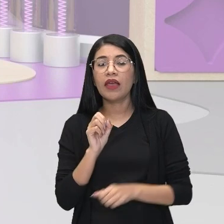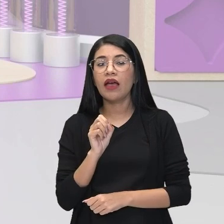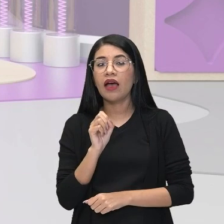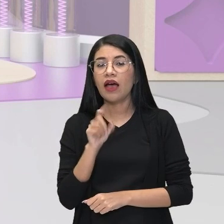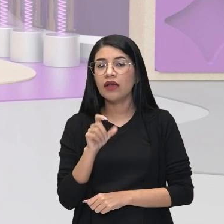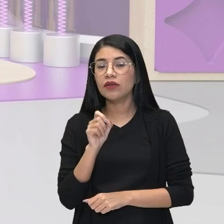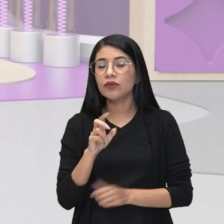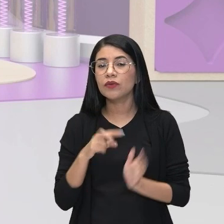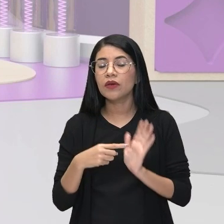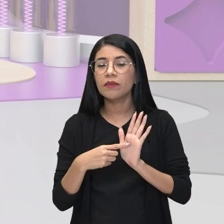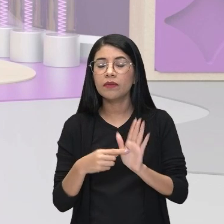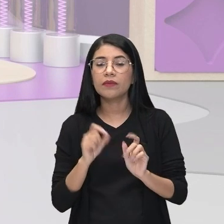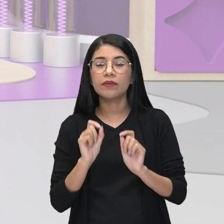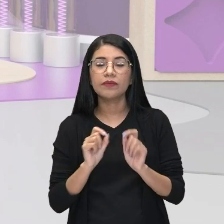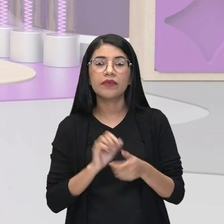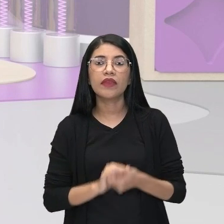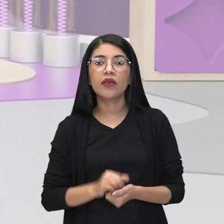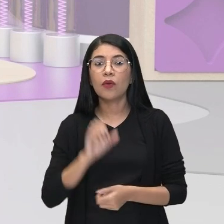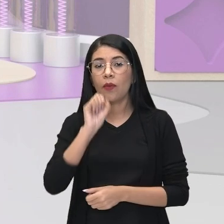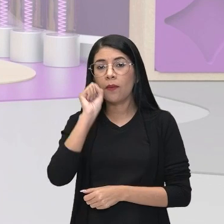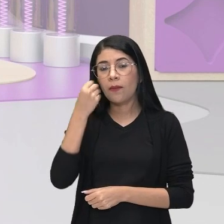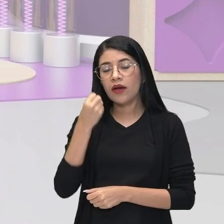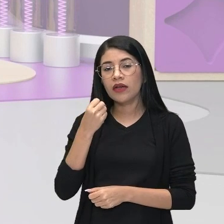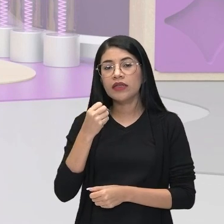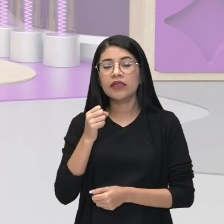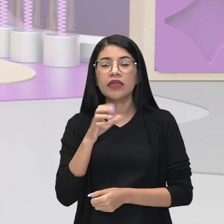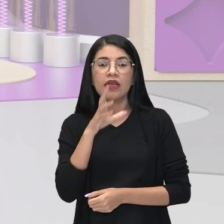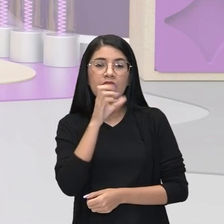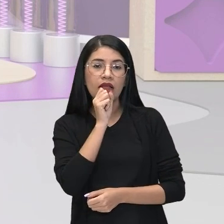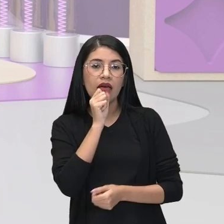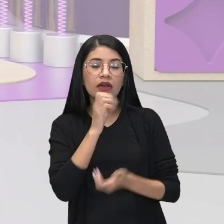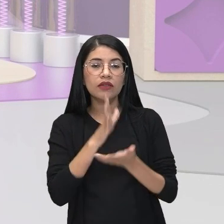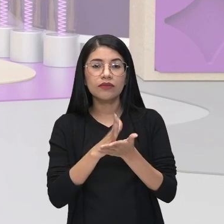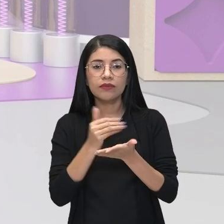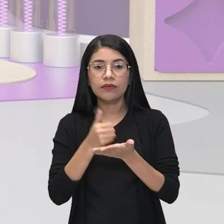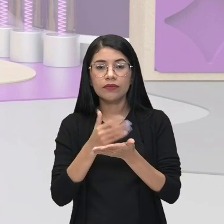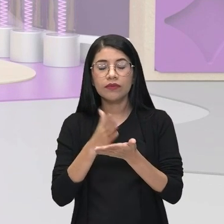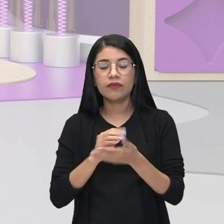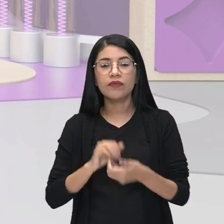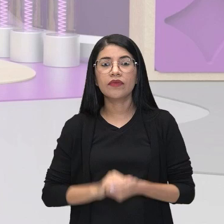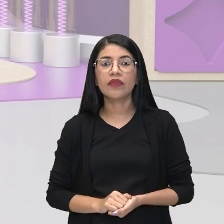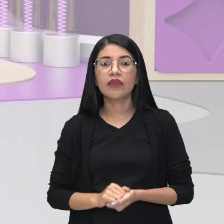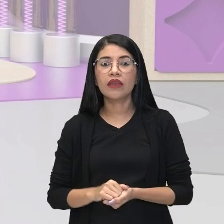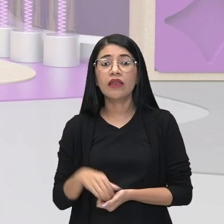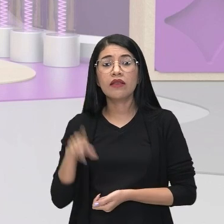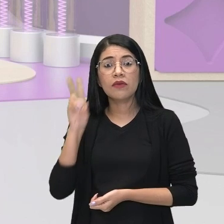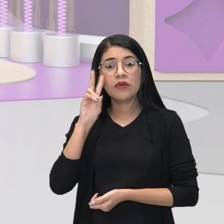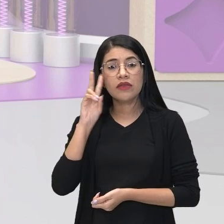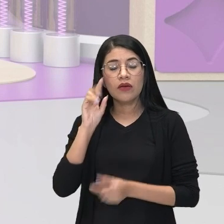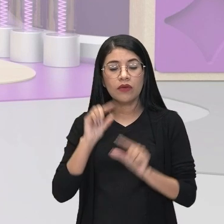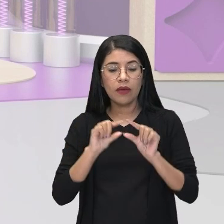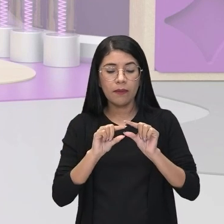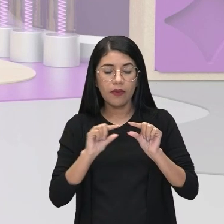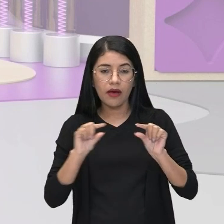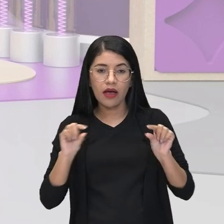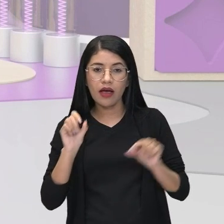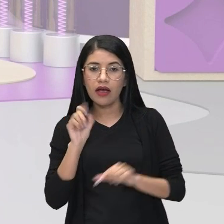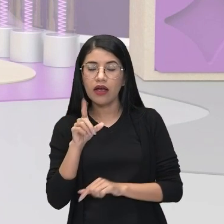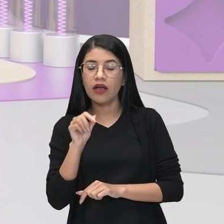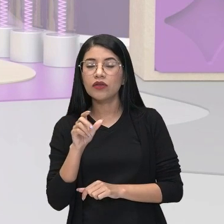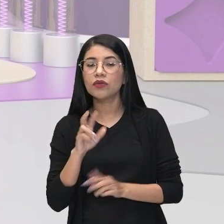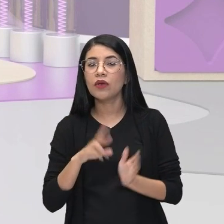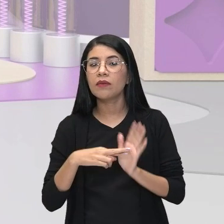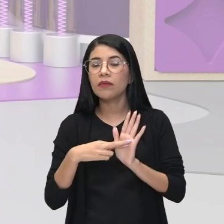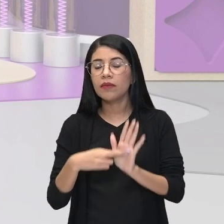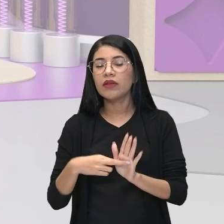vai indicar aí os pães e a barrinha laranja os bolos. Então, na segunda-feira, a quantidade da barrinha azul é referente aos pães e